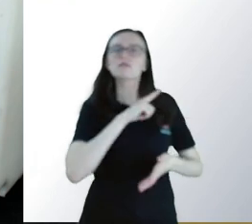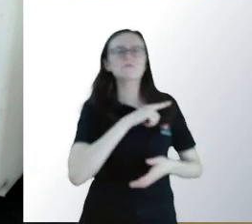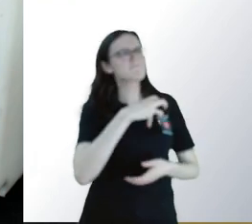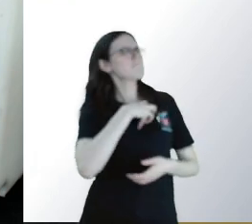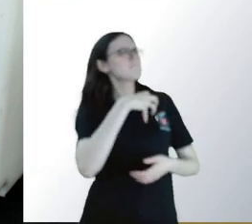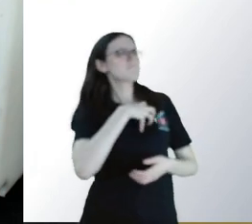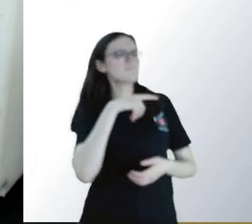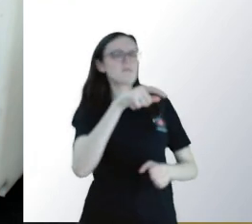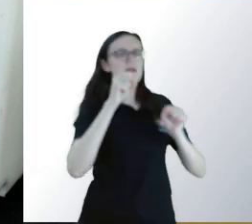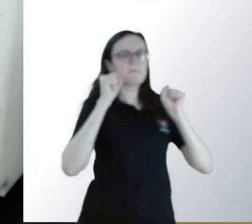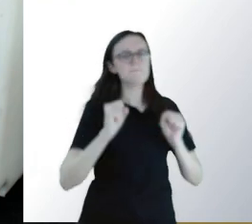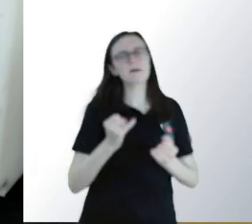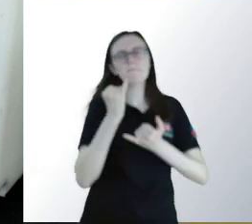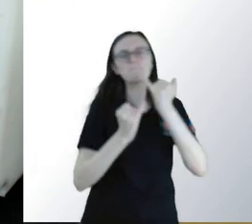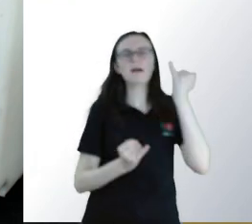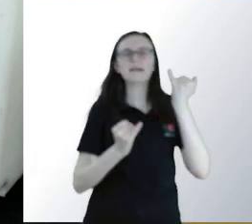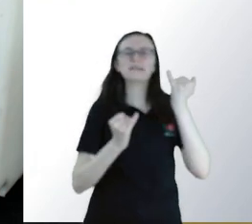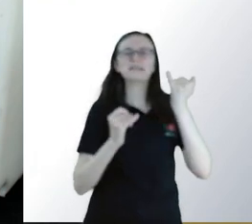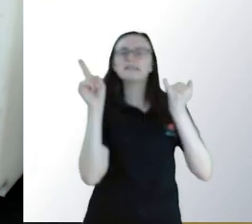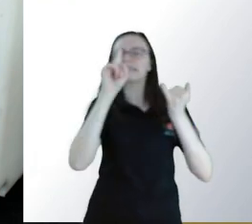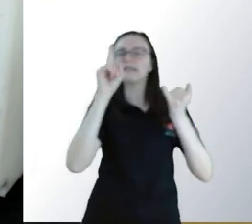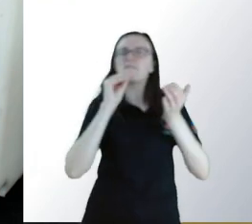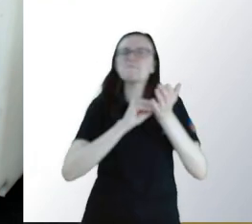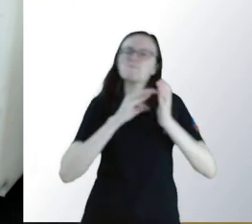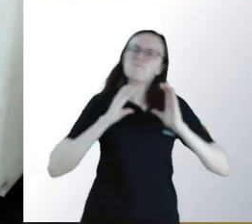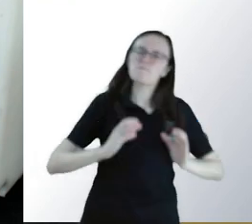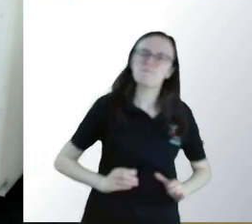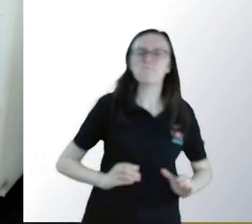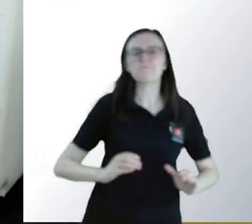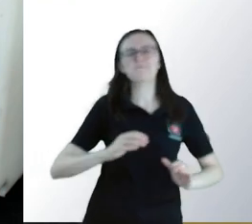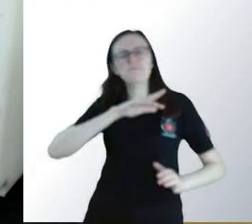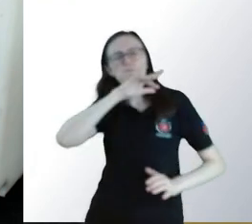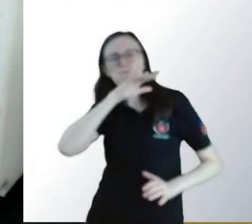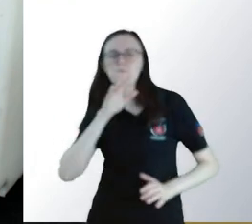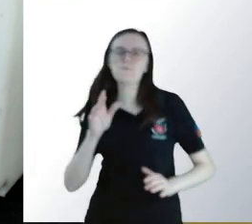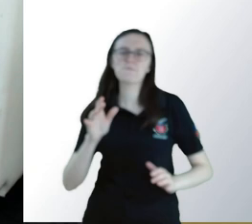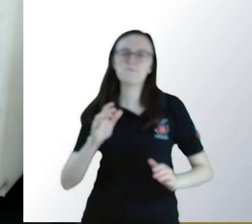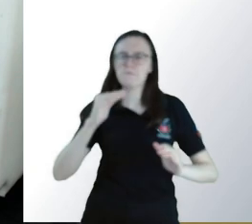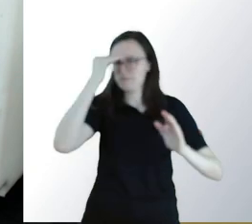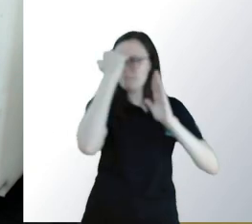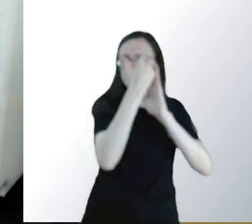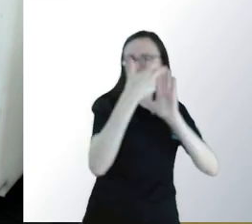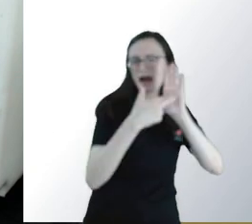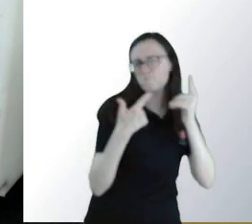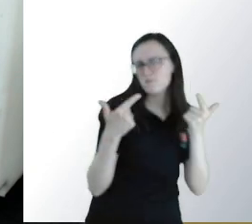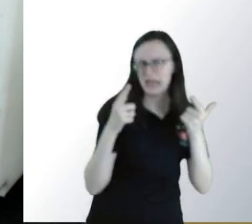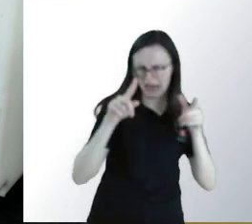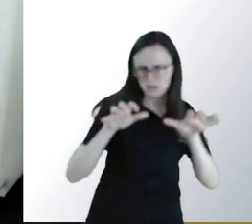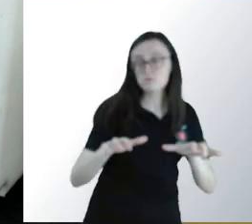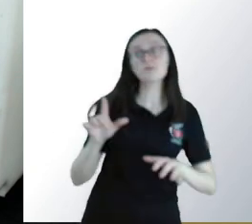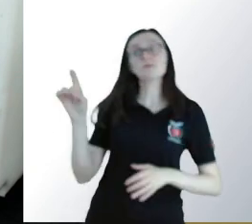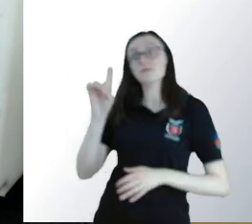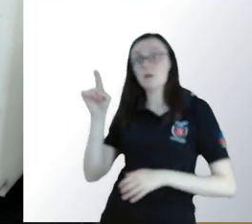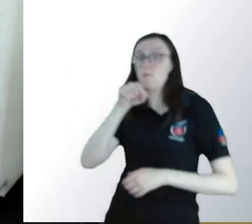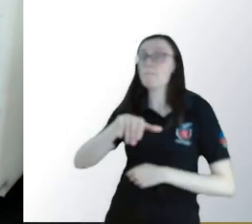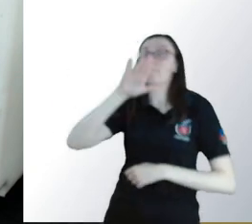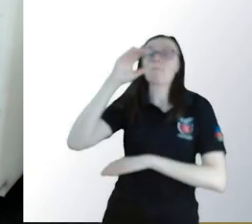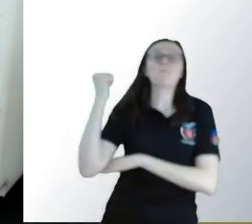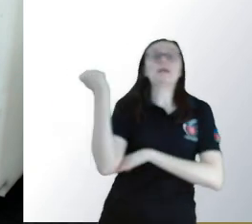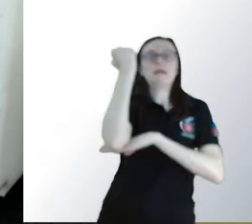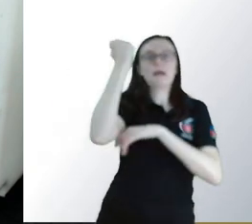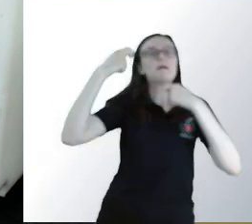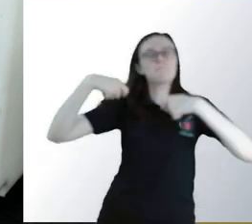isso possa ser uma indisciplina, não é? Não, justamente como ela é muito mais gravosa, ela pode e deve ser